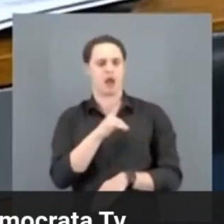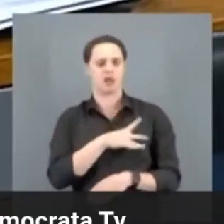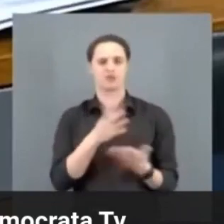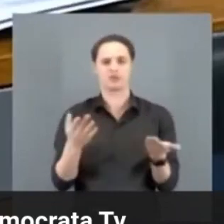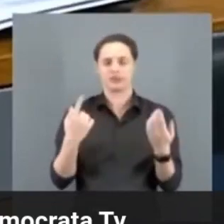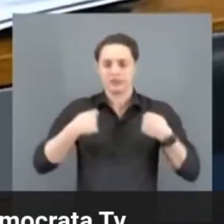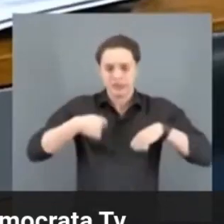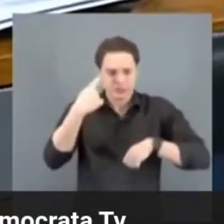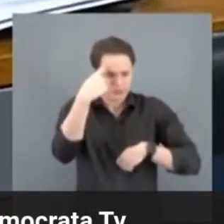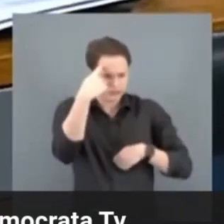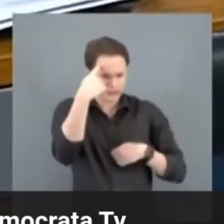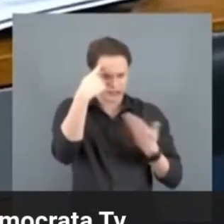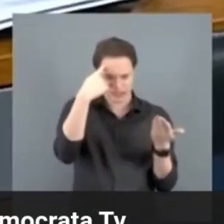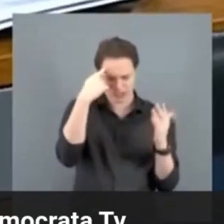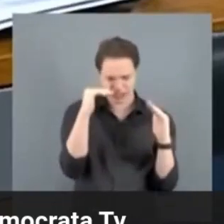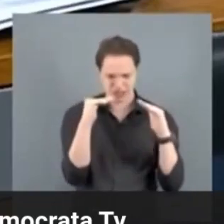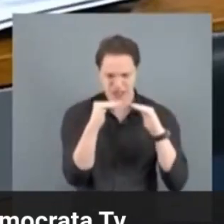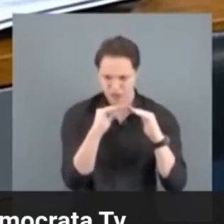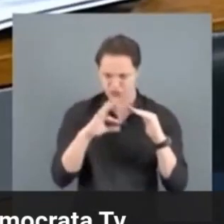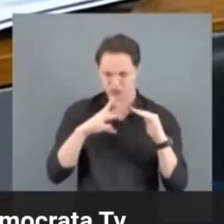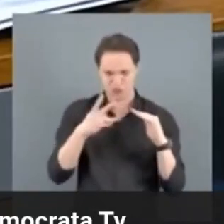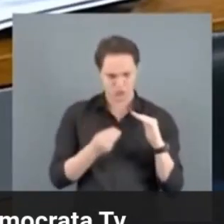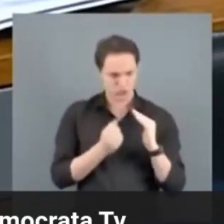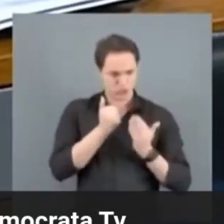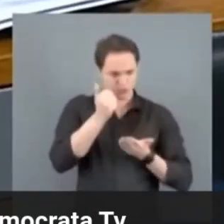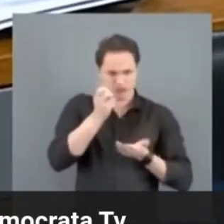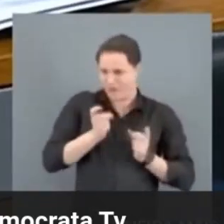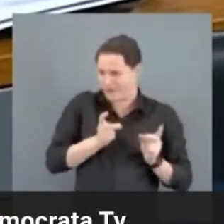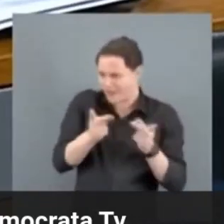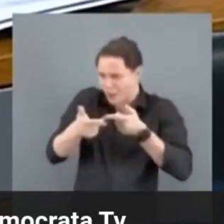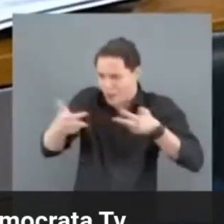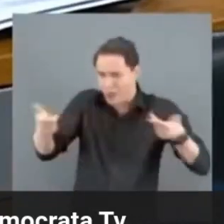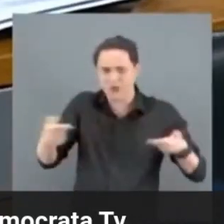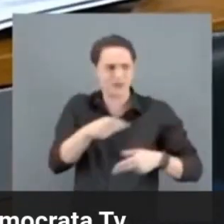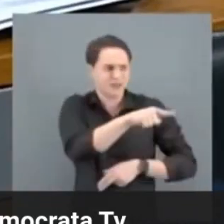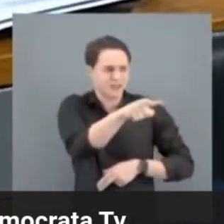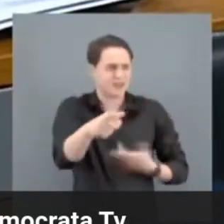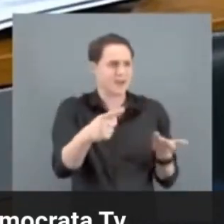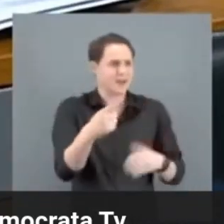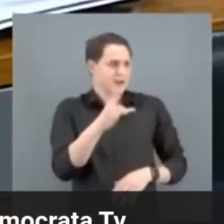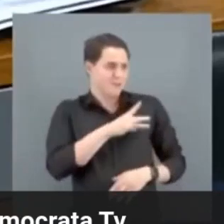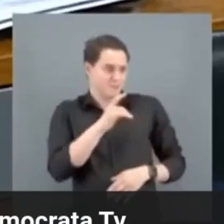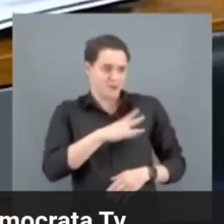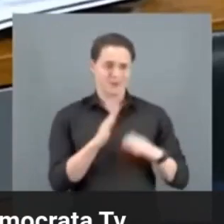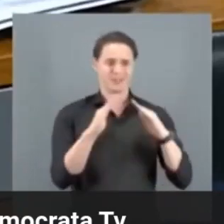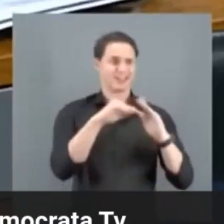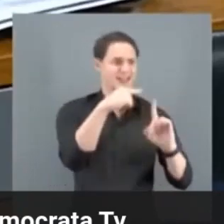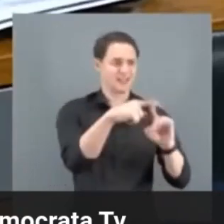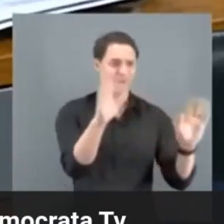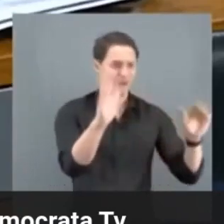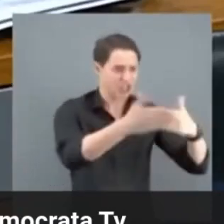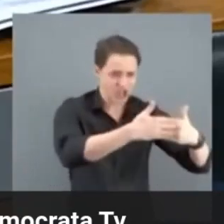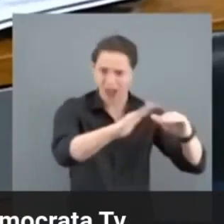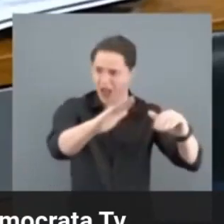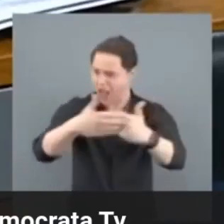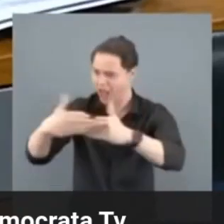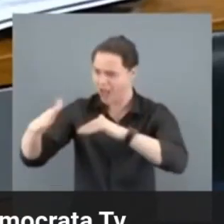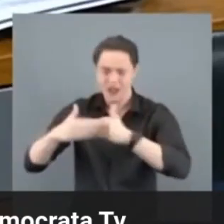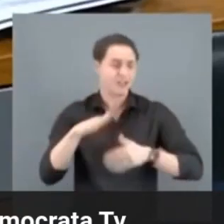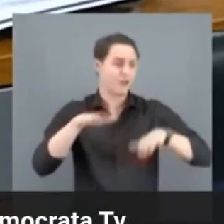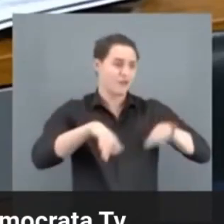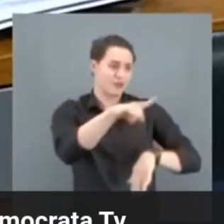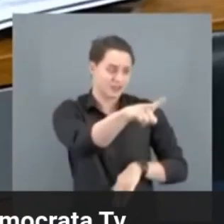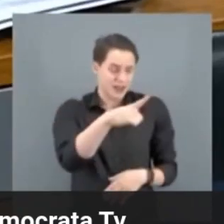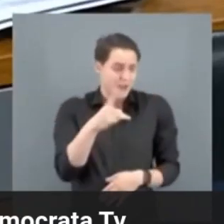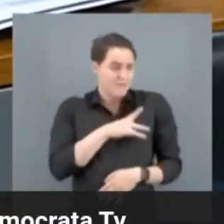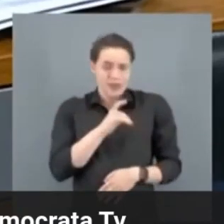dividir sua casa, tudo seu com os demais, medo de que todas as igrejas fossem fechadas, medo de que haveria abertura total de